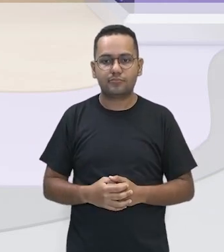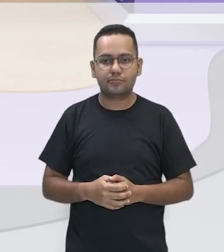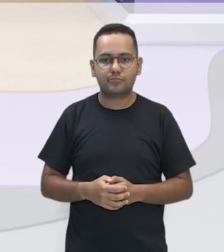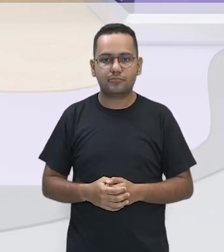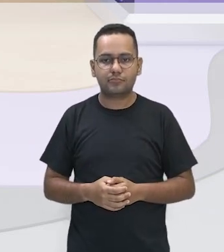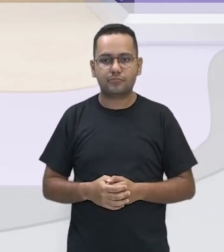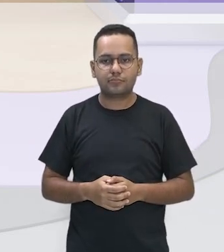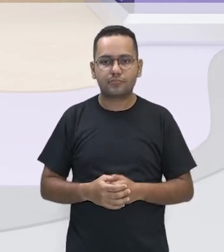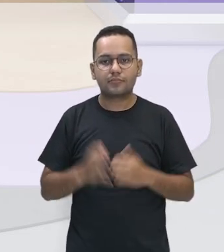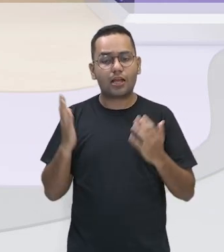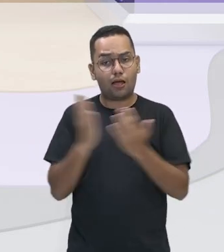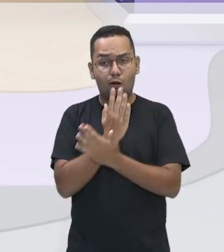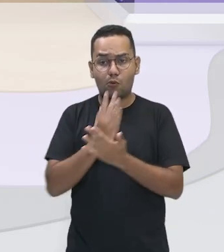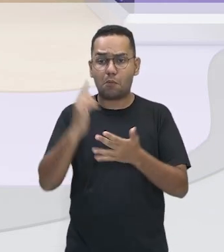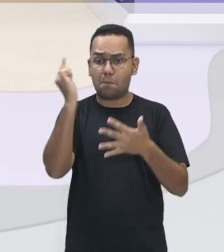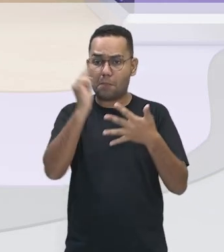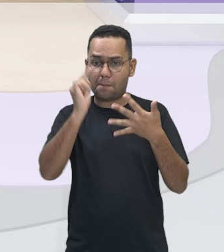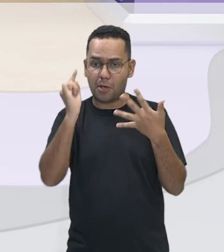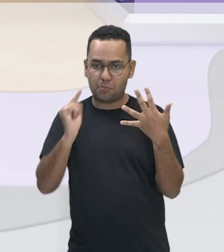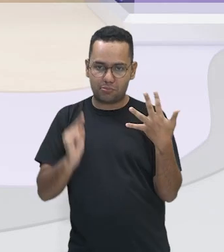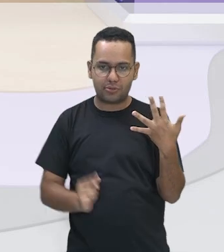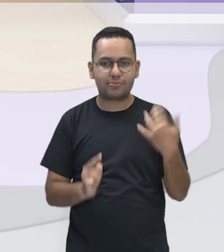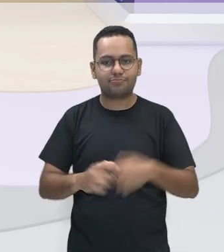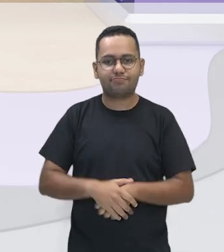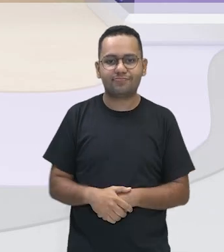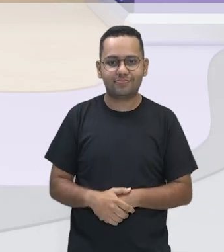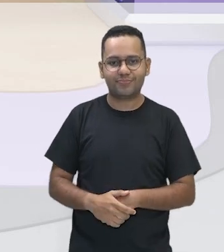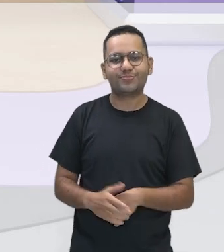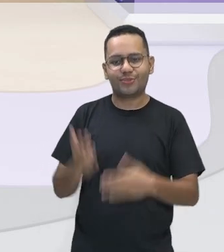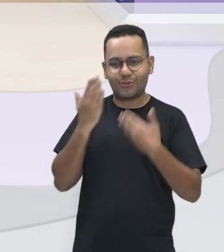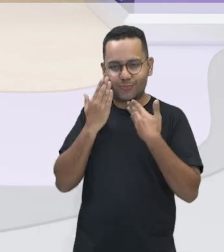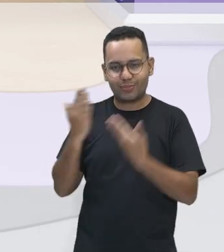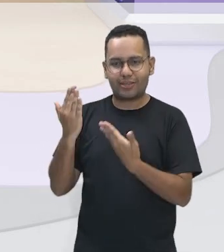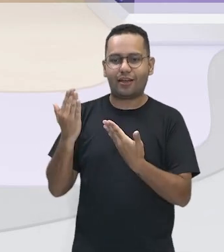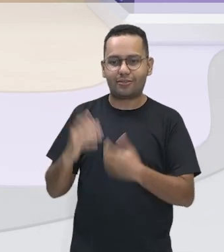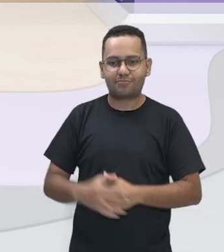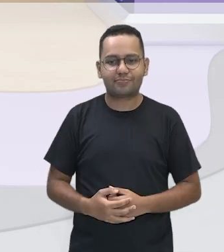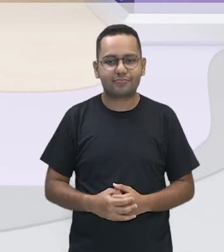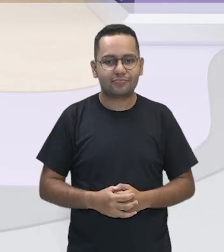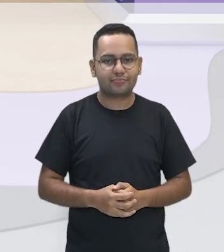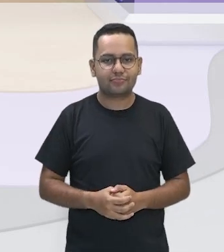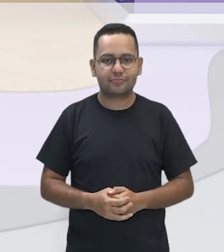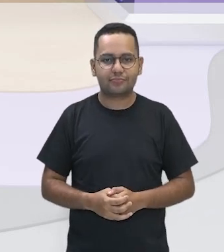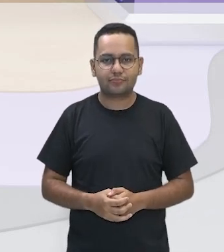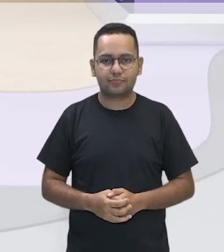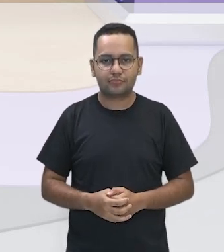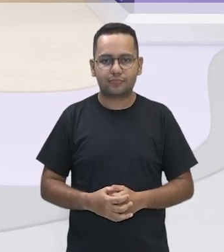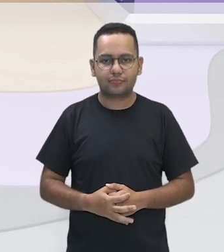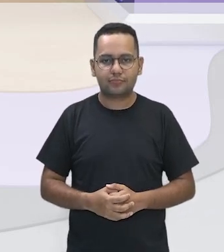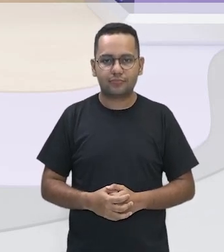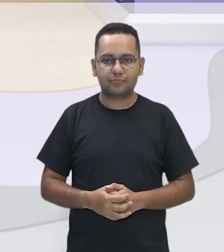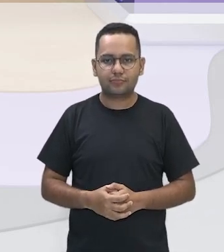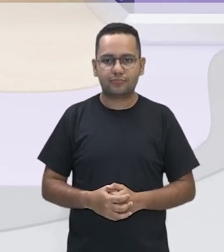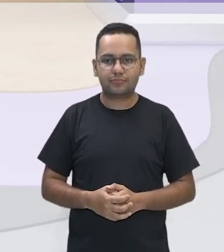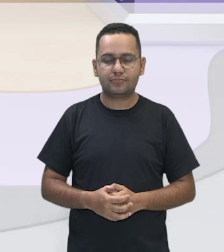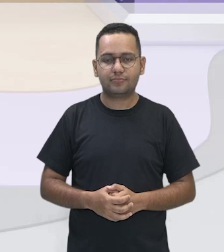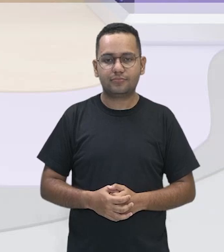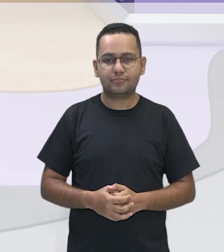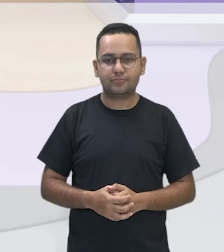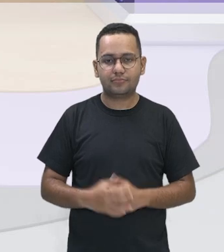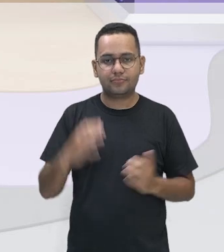veio hoje. Muito obrigado por nos presentear com a sua presença. E agora nós vamos ver outros pontos necessários